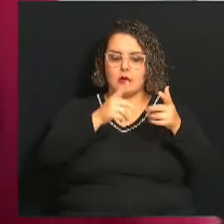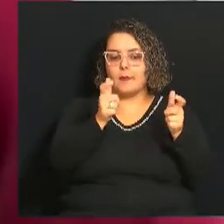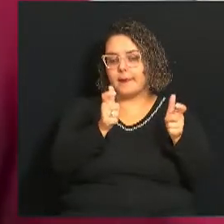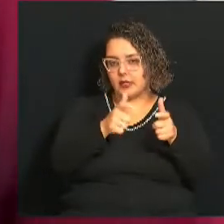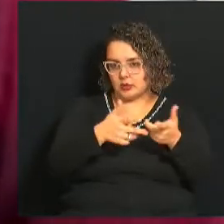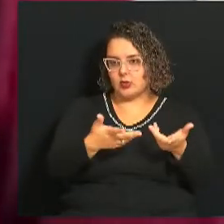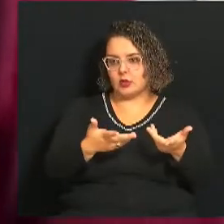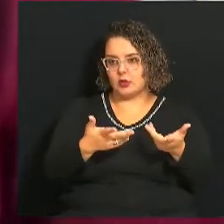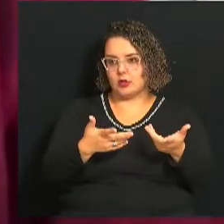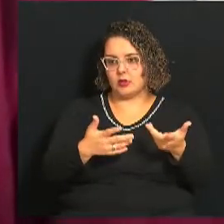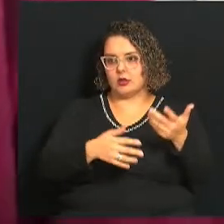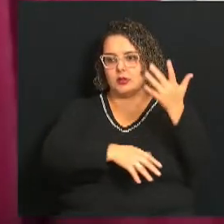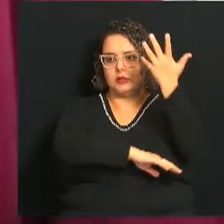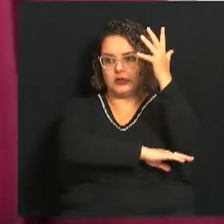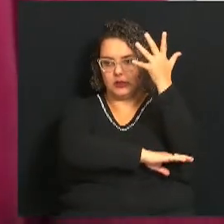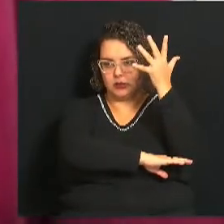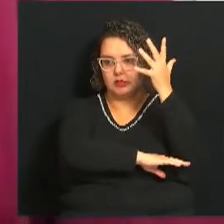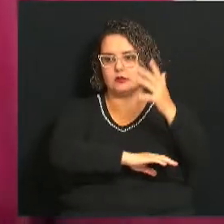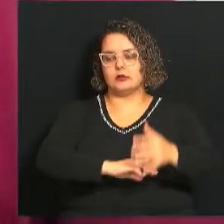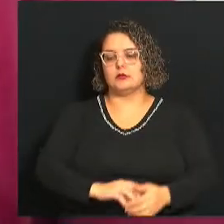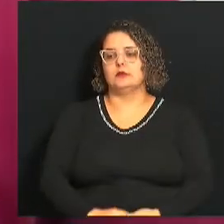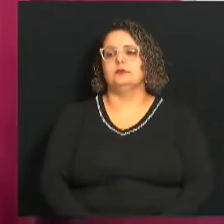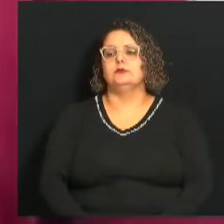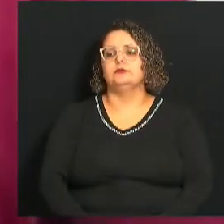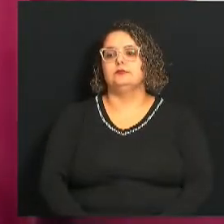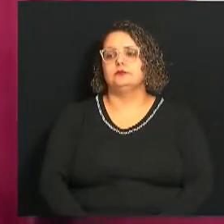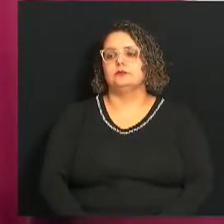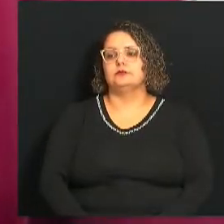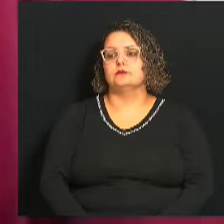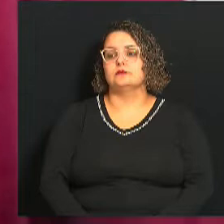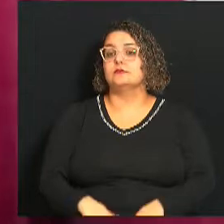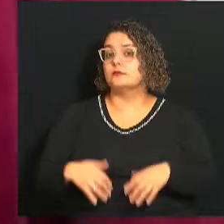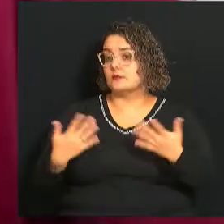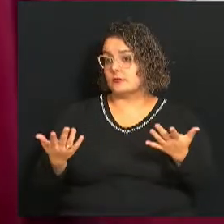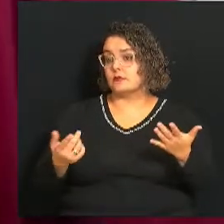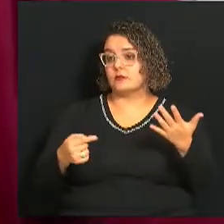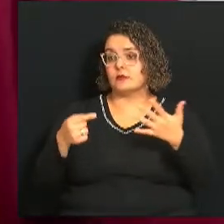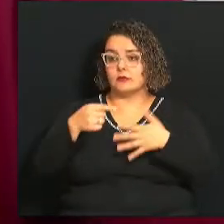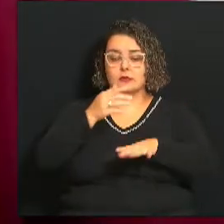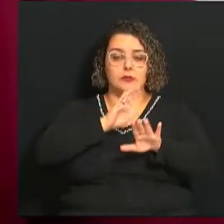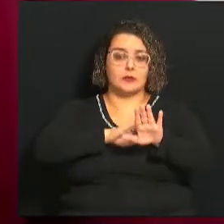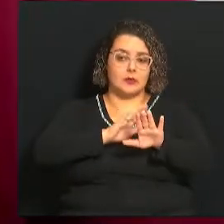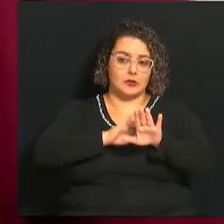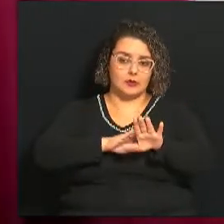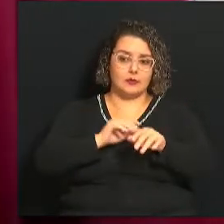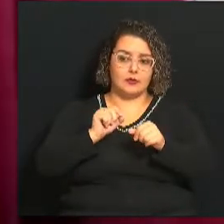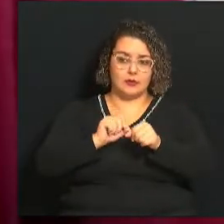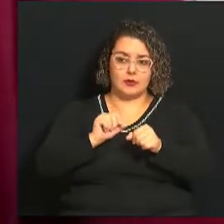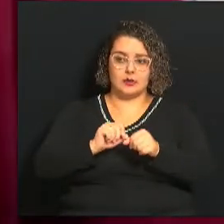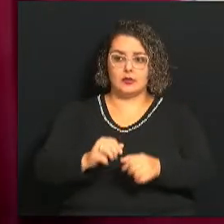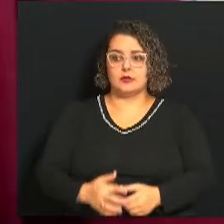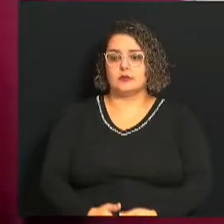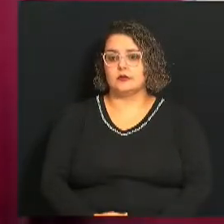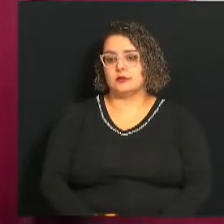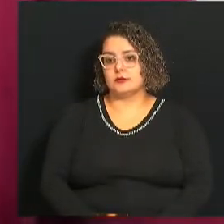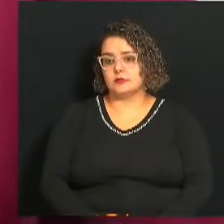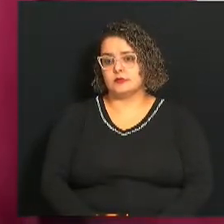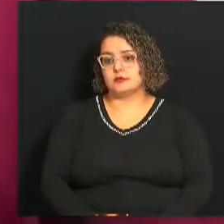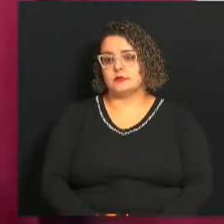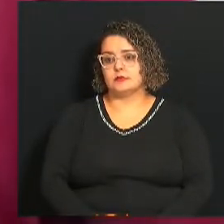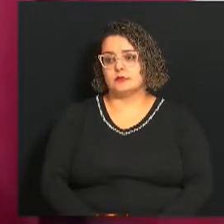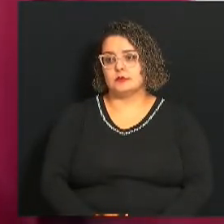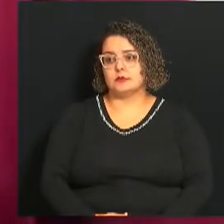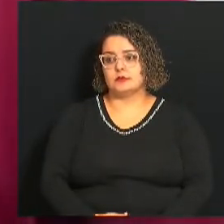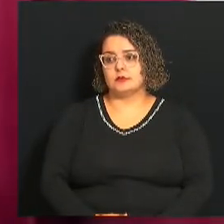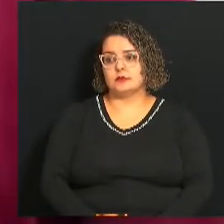da copa das árvores. Então, essas são algumas medidas que a gente adota. Nós temos ainda um